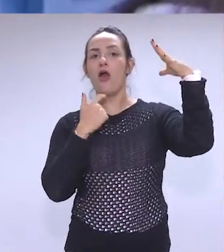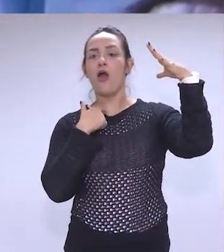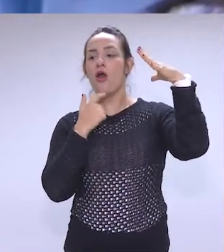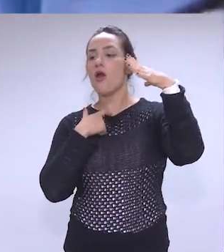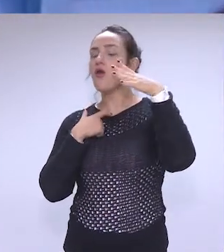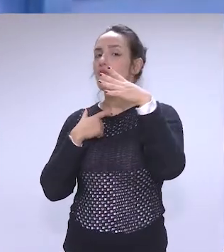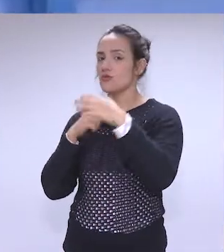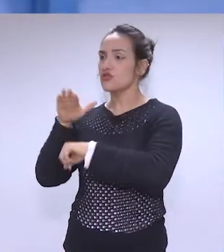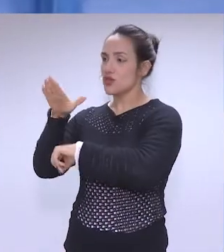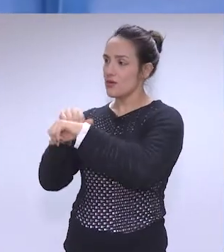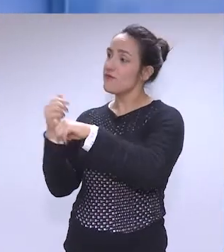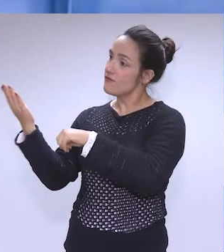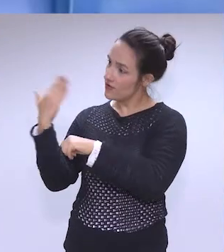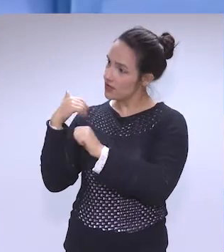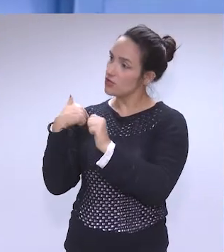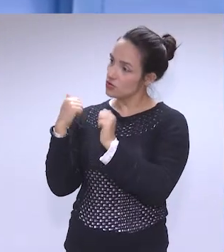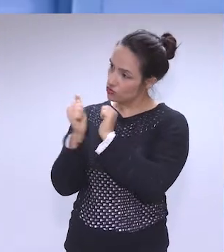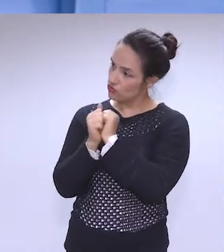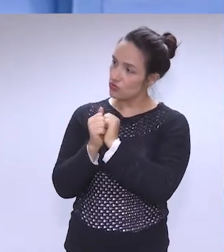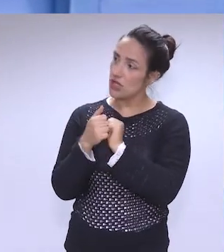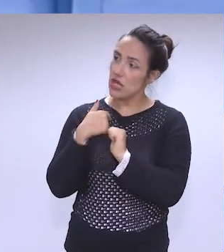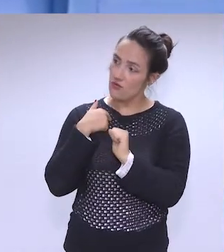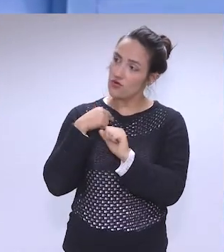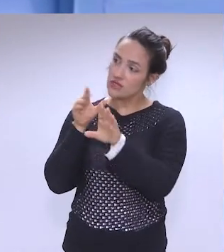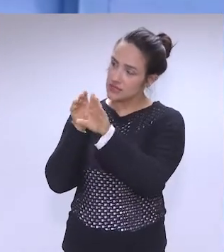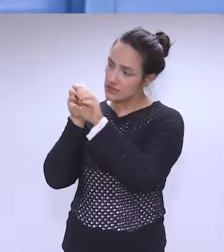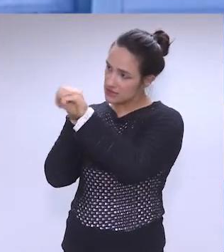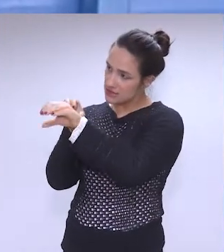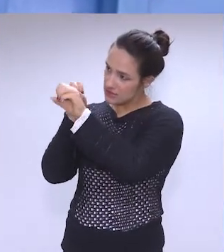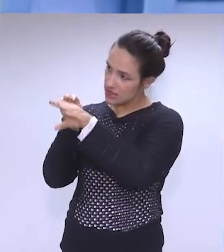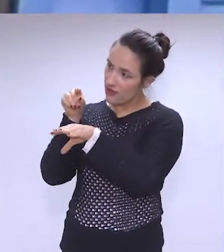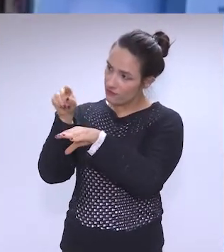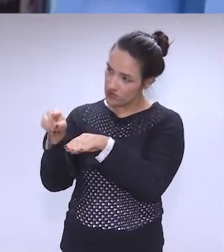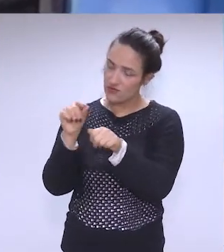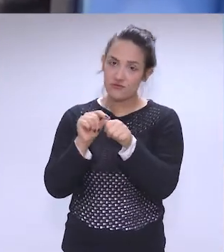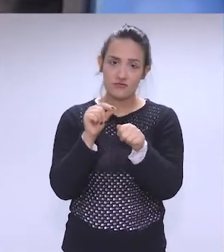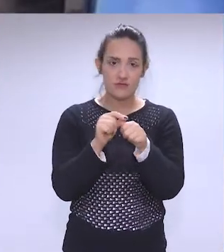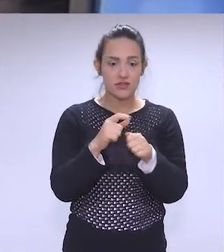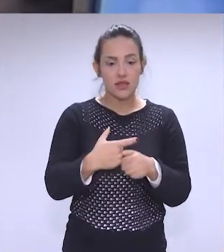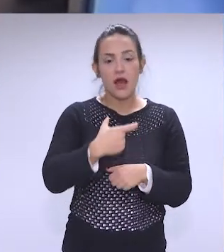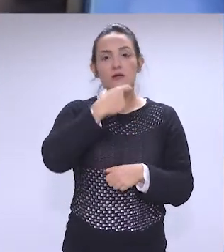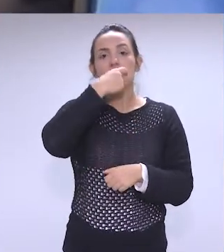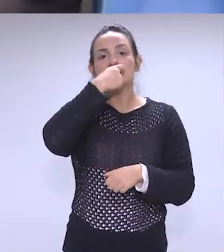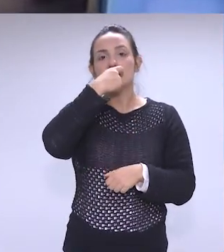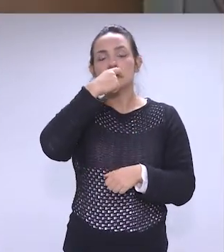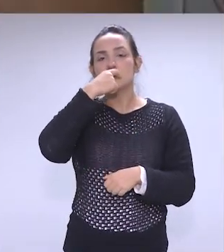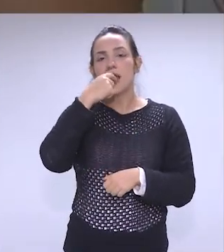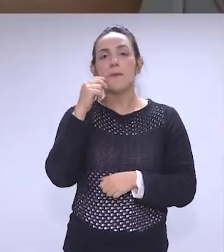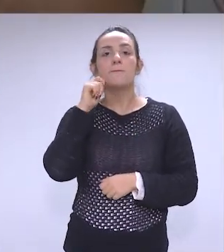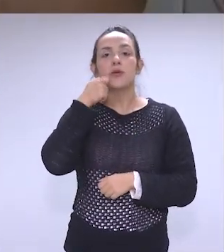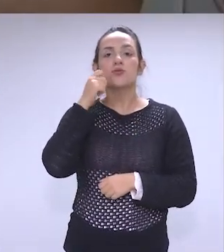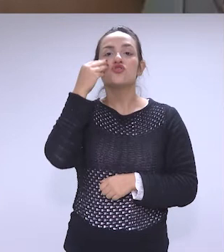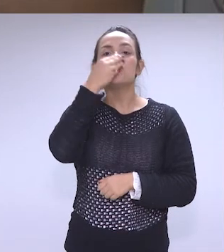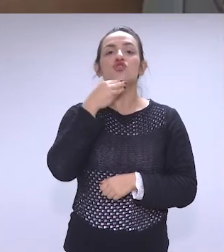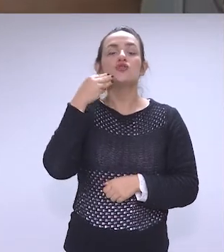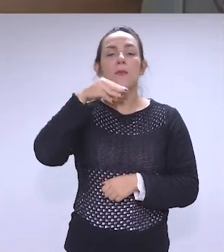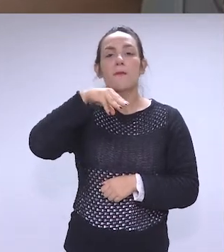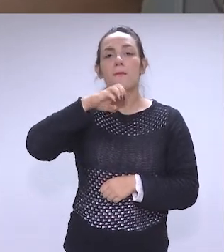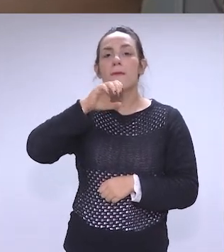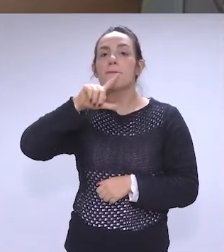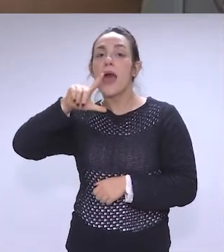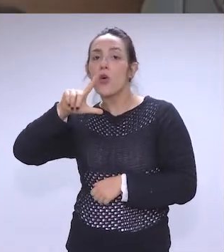de ensiná-las a fazer pão de mel, para que elas pudessem se inserir no contexto da escola, sentir